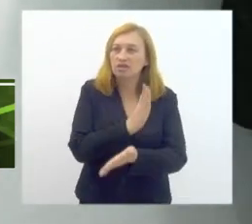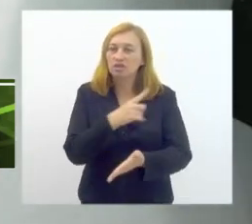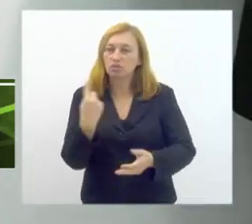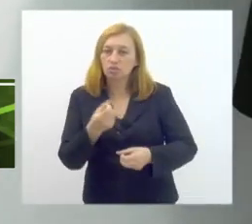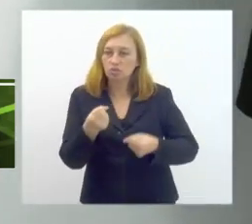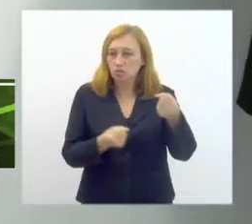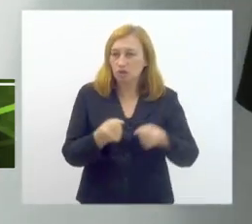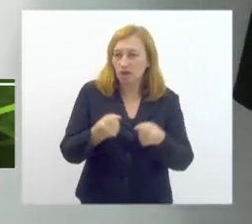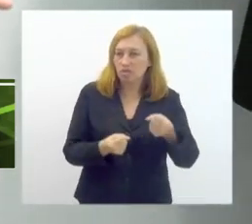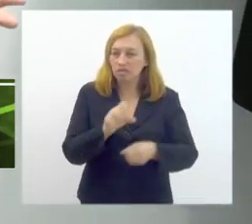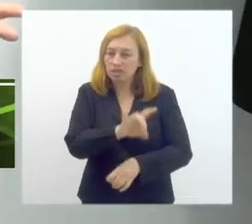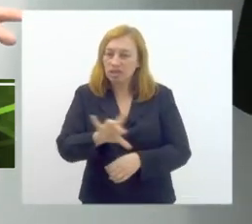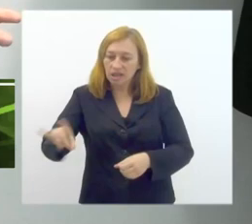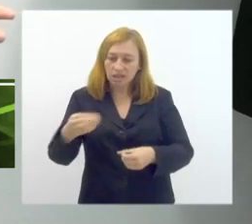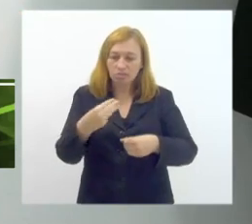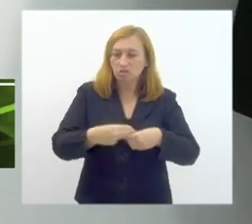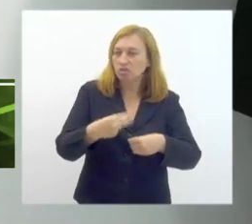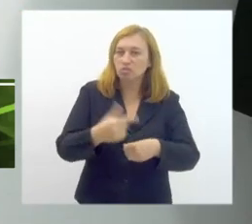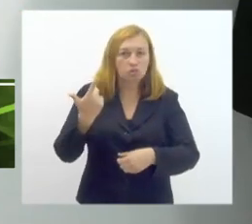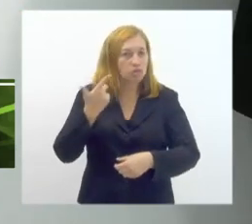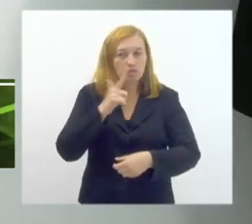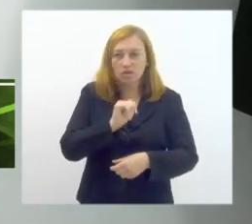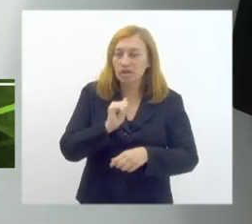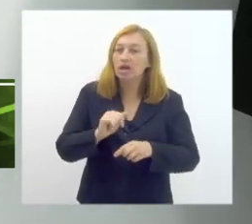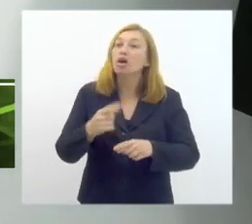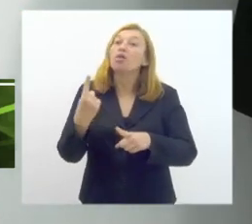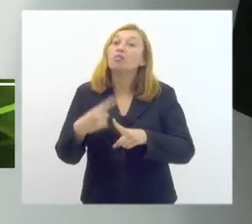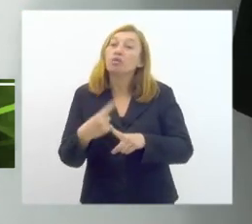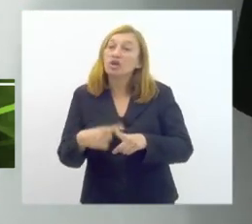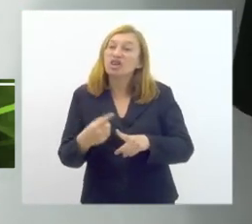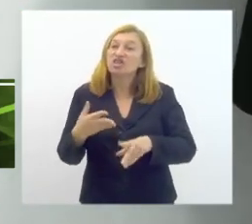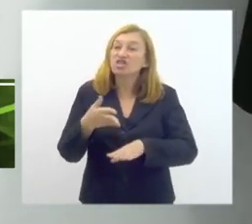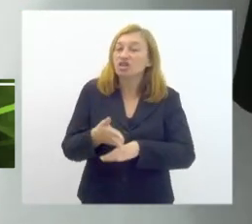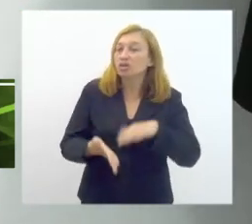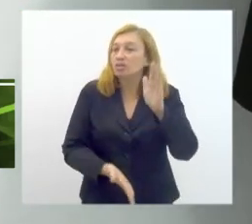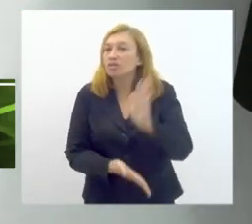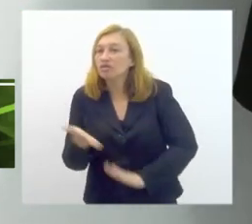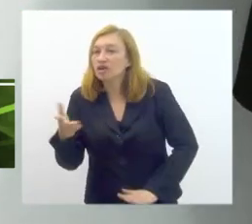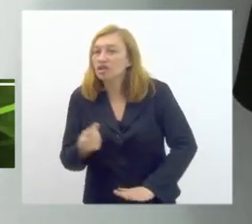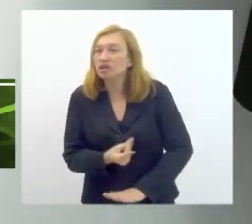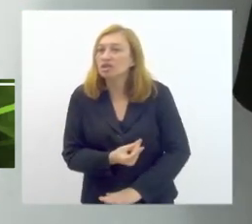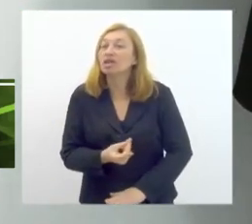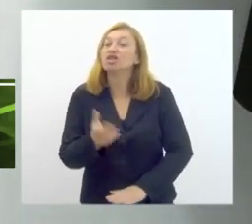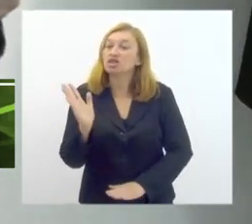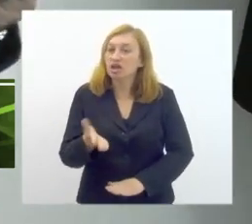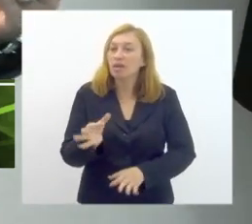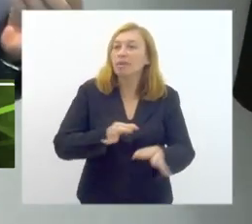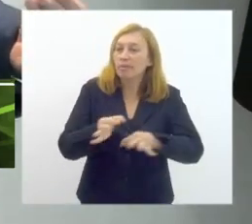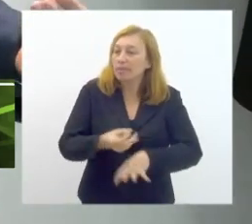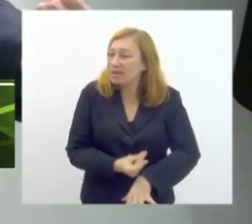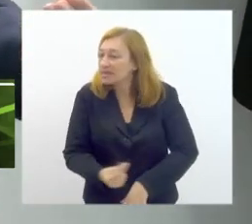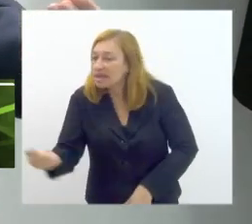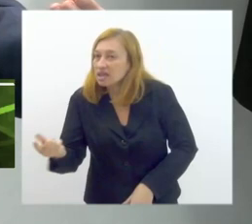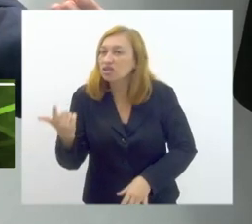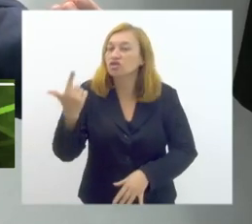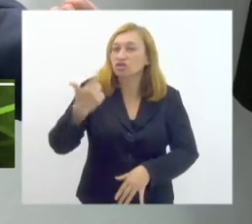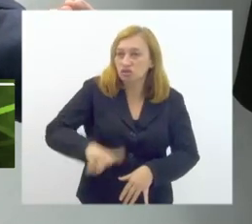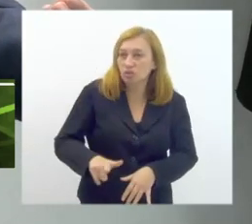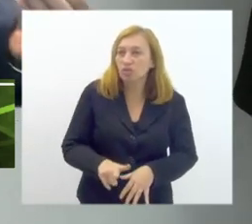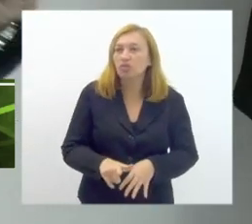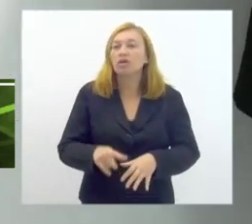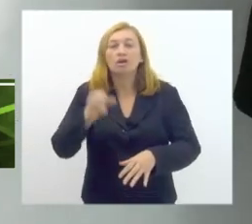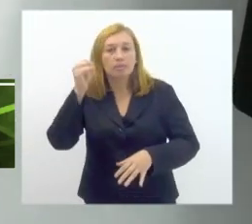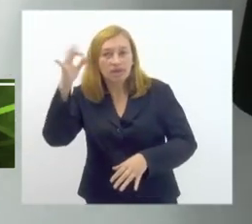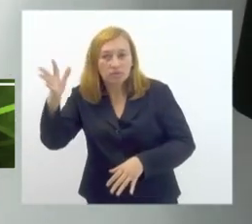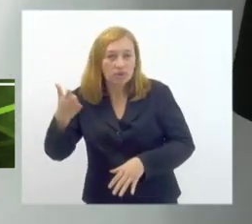cada município não dão conta desse transporte, porque eles chegam de uma viagem e já são preparados para sair, chega de madrugada e já são